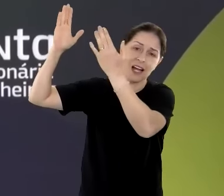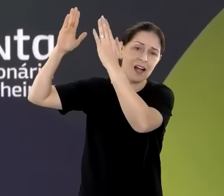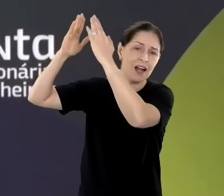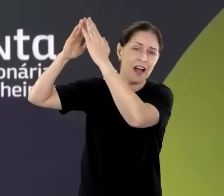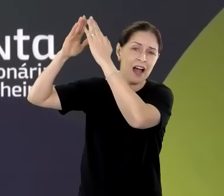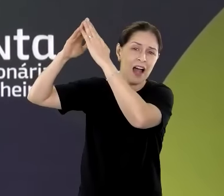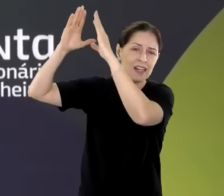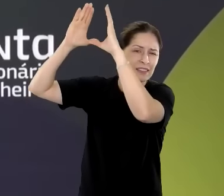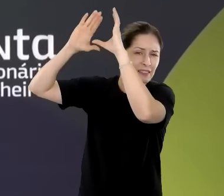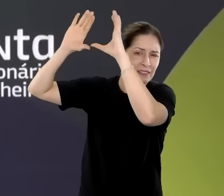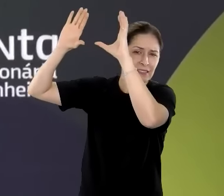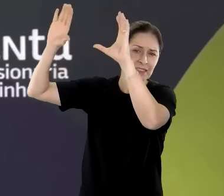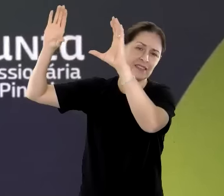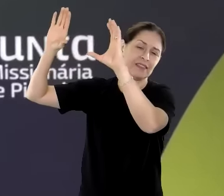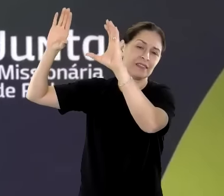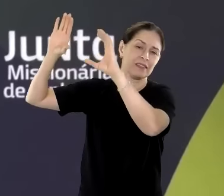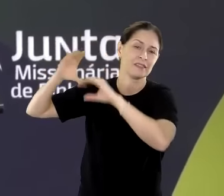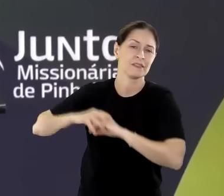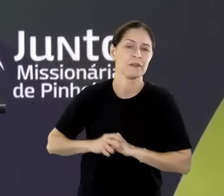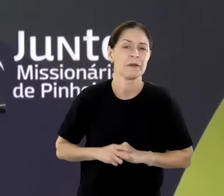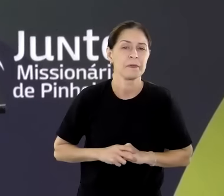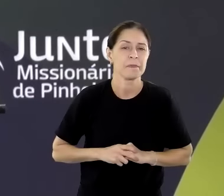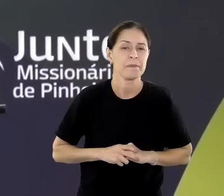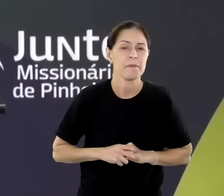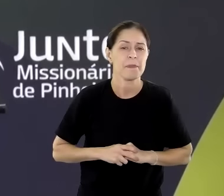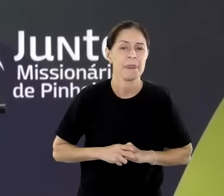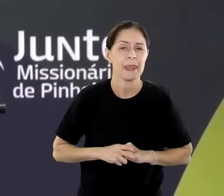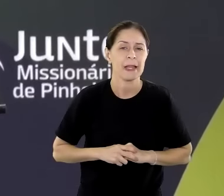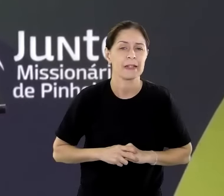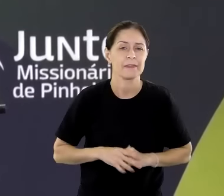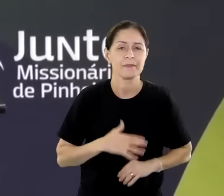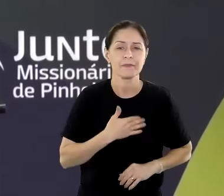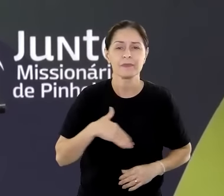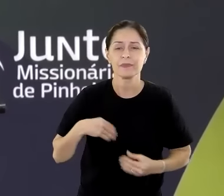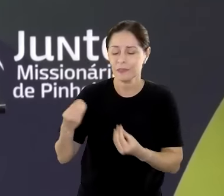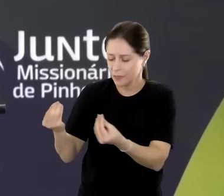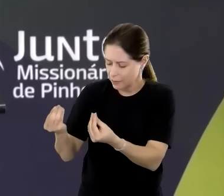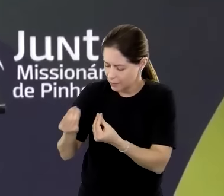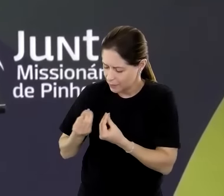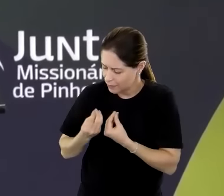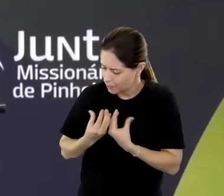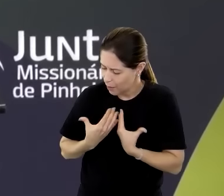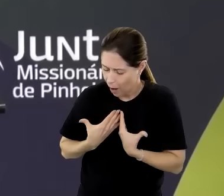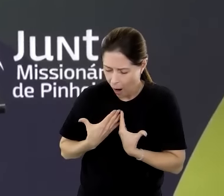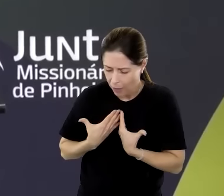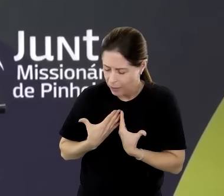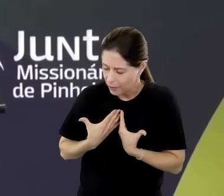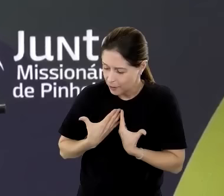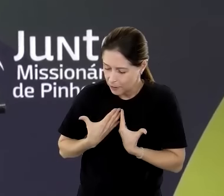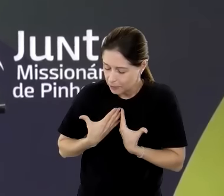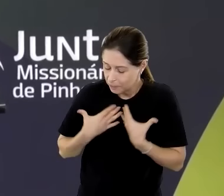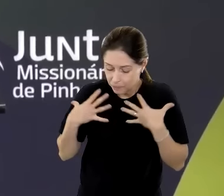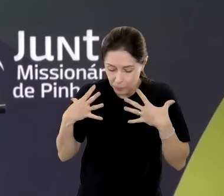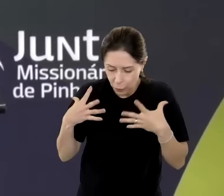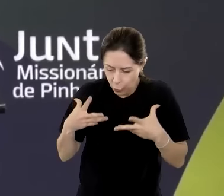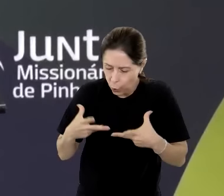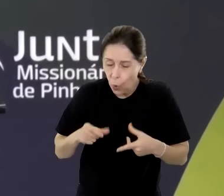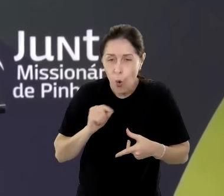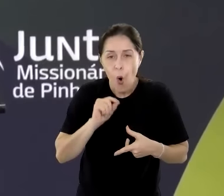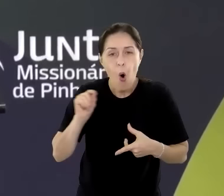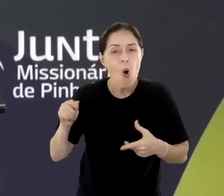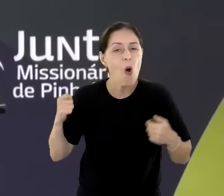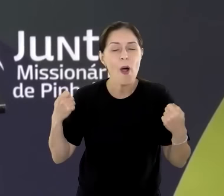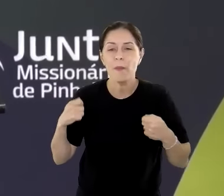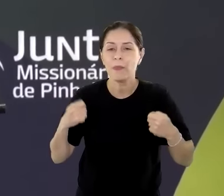reino indefectível. Você recebeu o maior de todos os presentes, você já é cidadão do céu, você